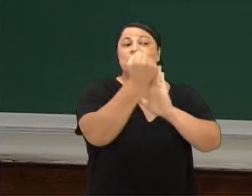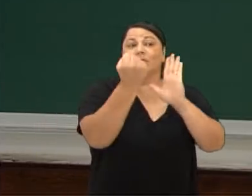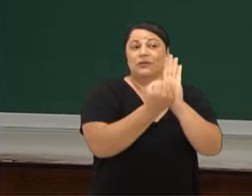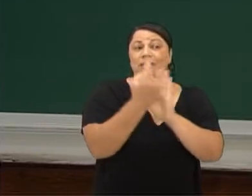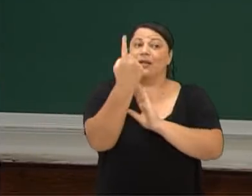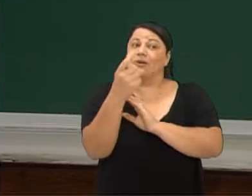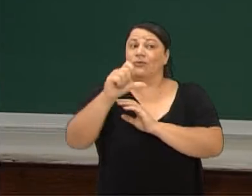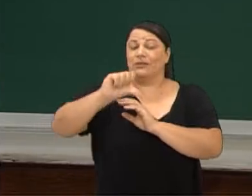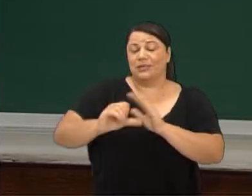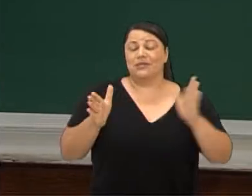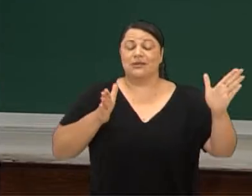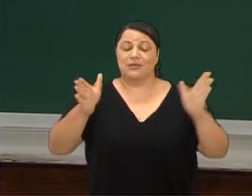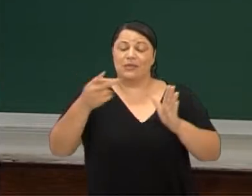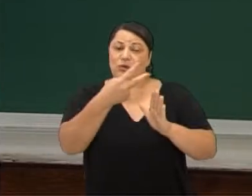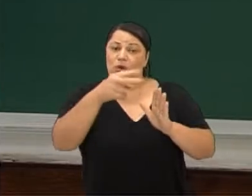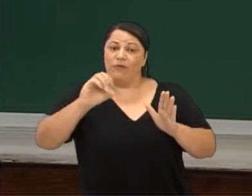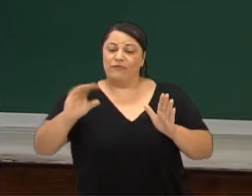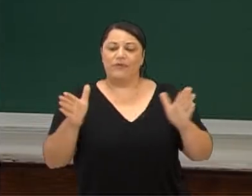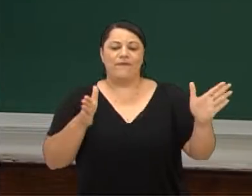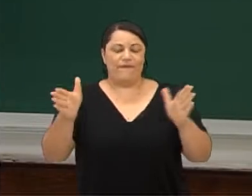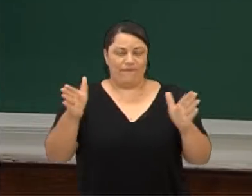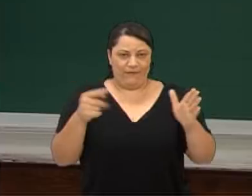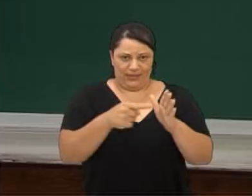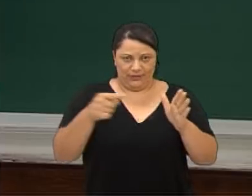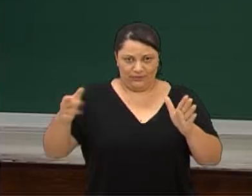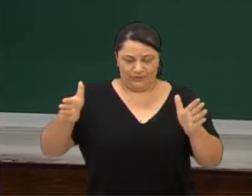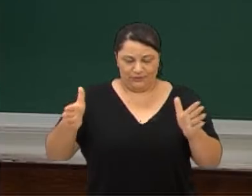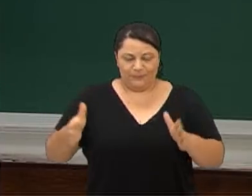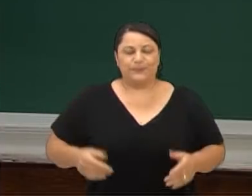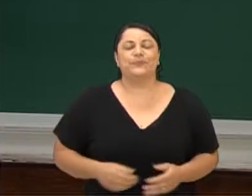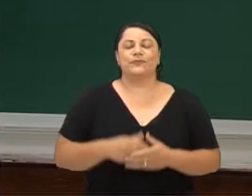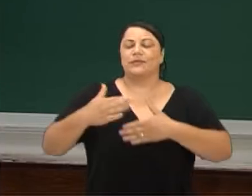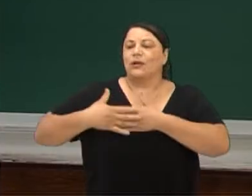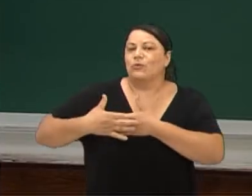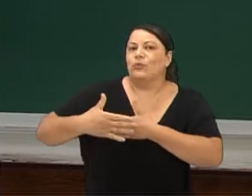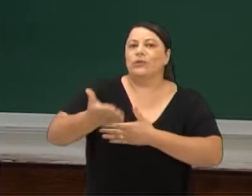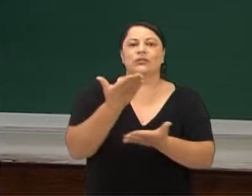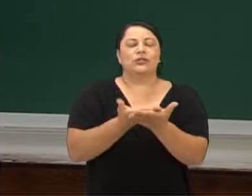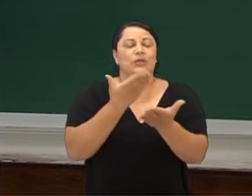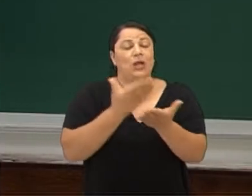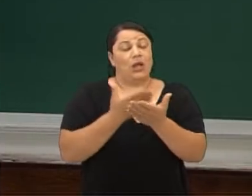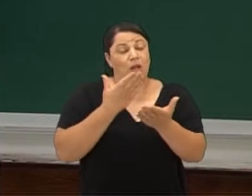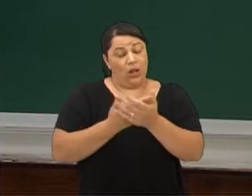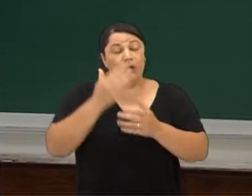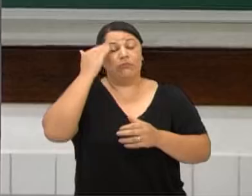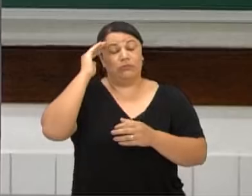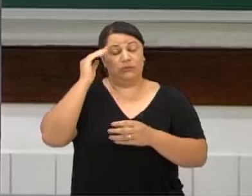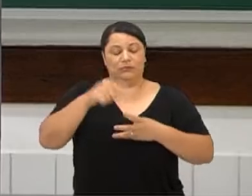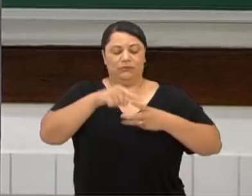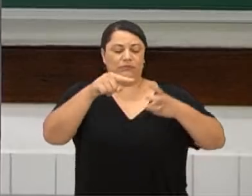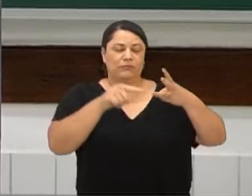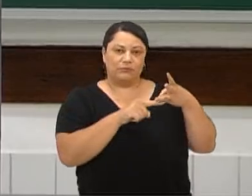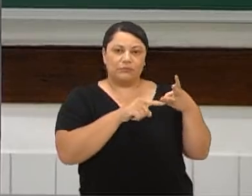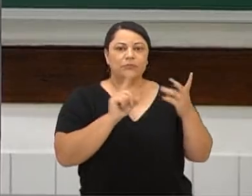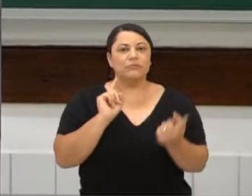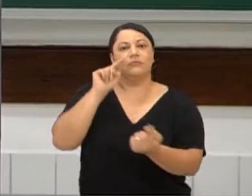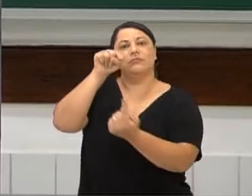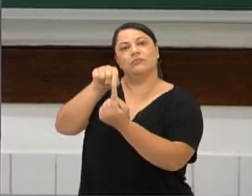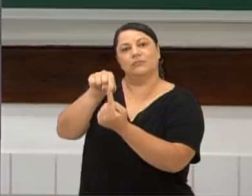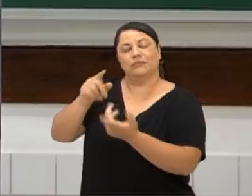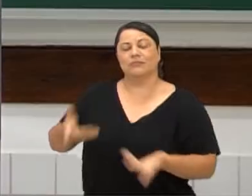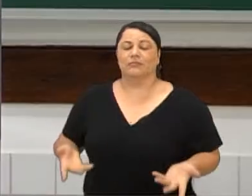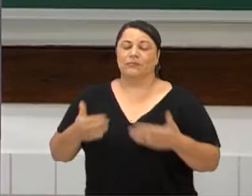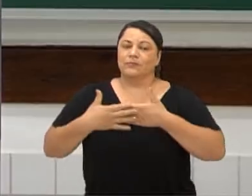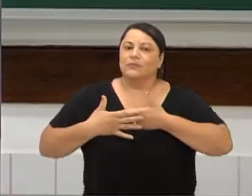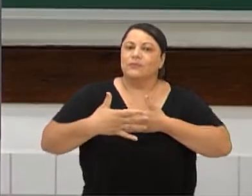e 20. Então, durante a aula nós vamos estar buscando entender esses três objetivos. Prosseguindo,